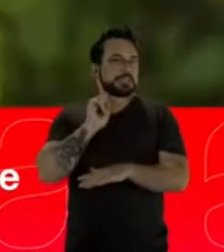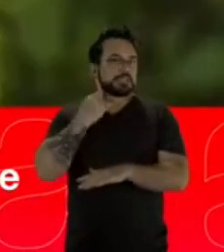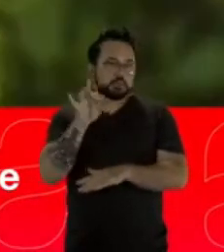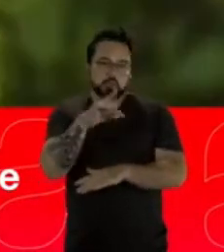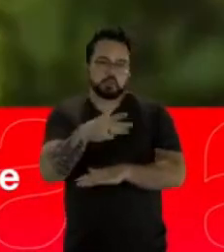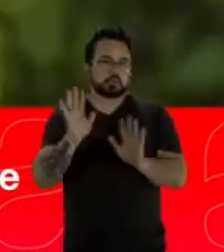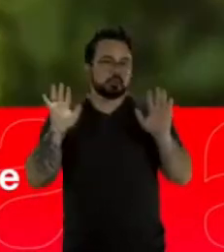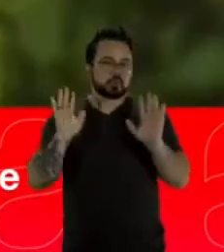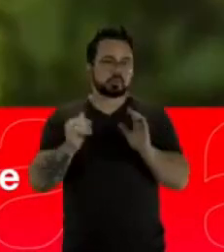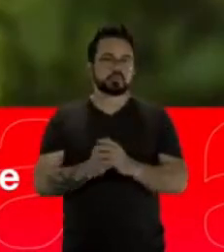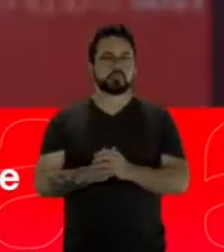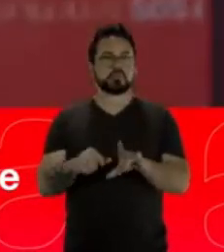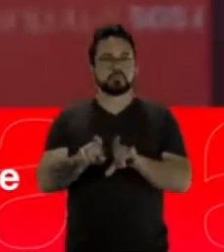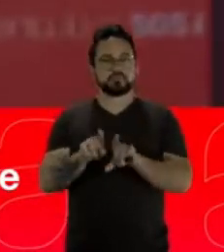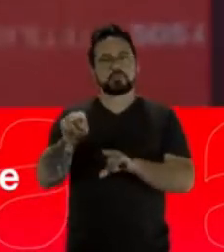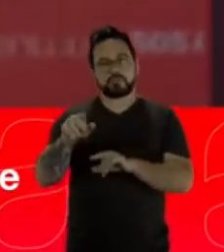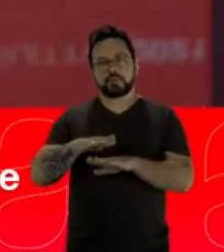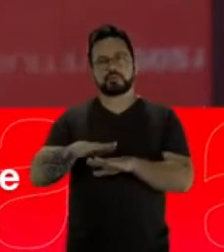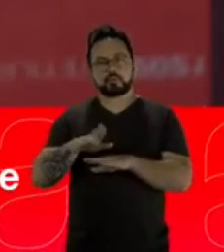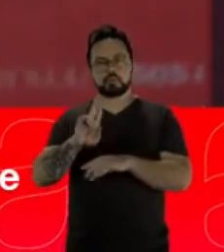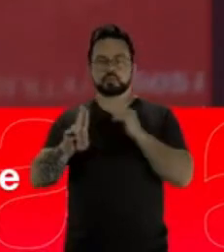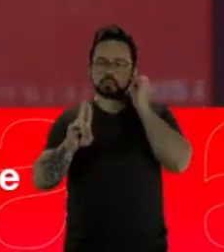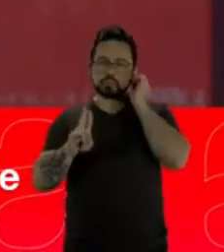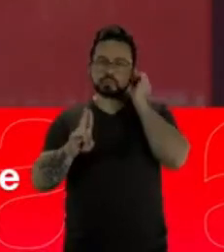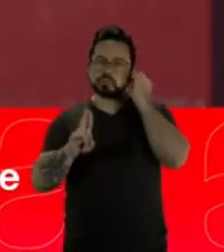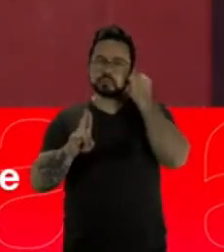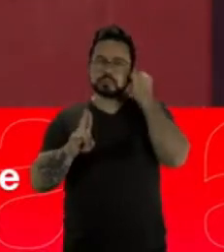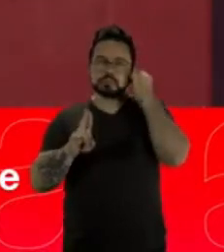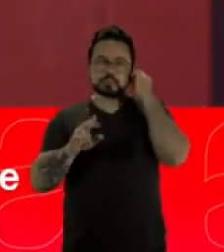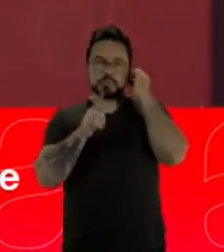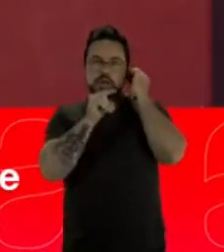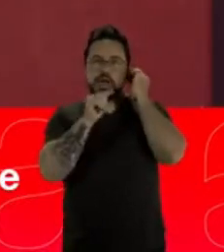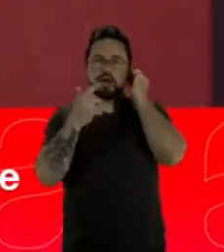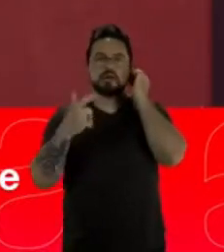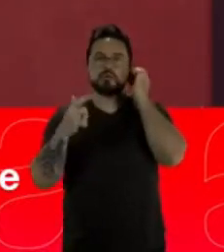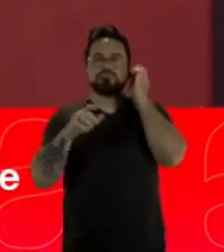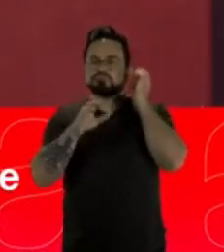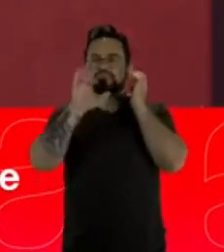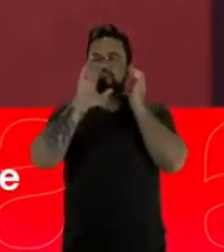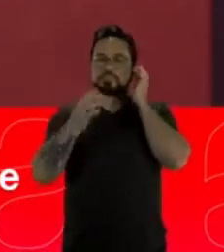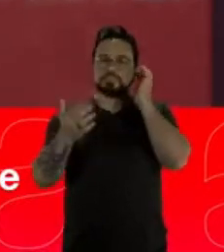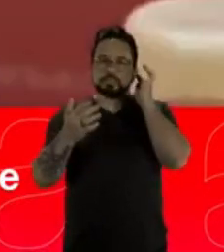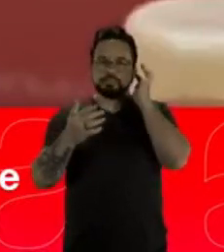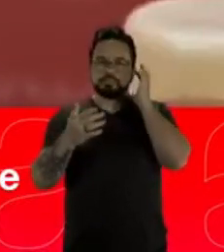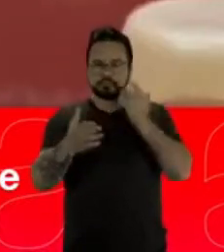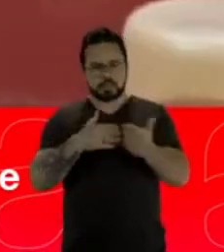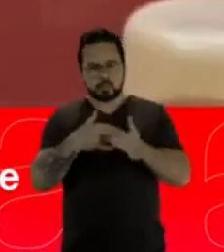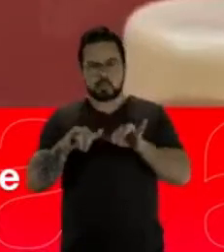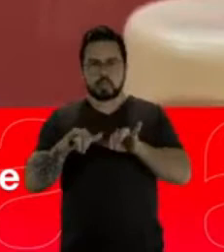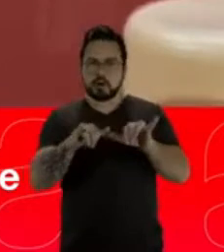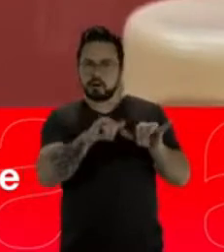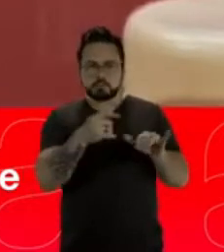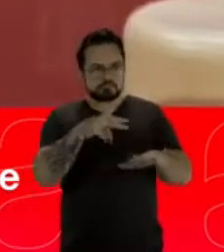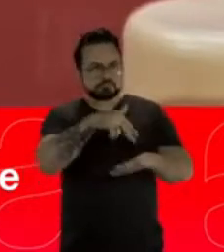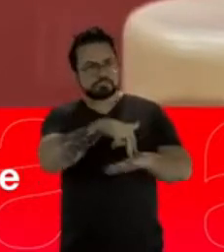lixo, né? E consumir dessa forma, né? Não tem... Você vai beber água da onde, né? Qualquer mercado que você chega. Você não tem outra